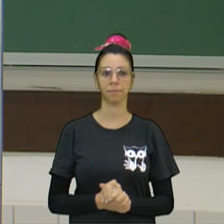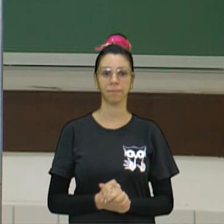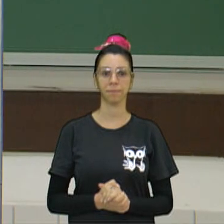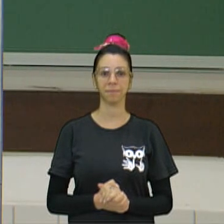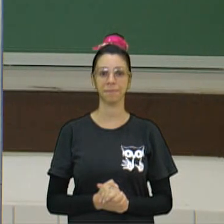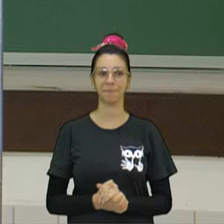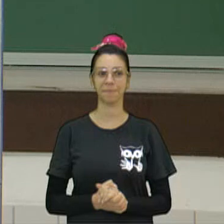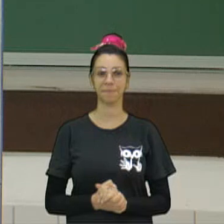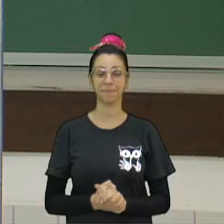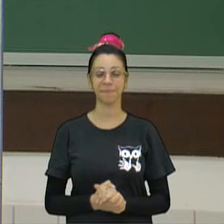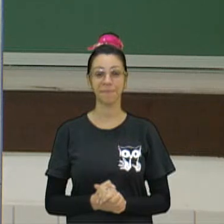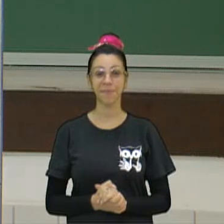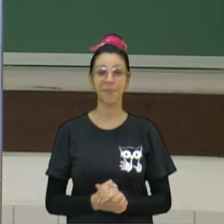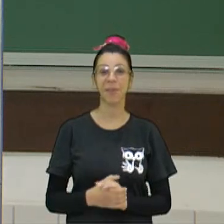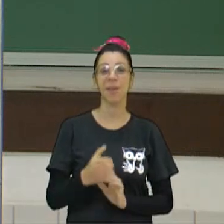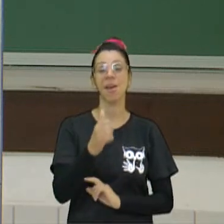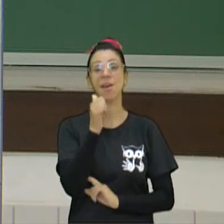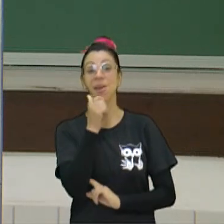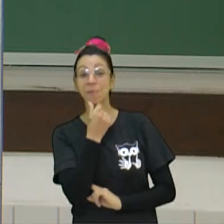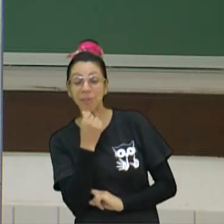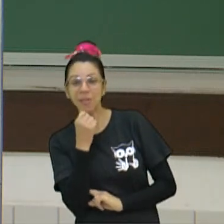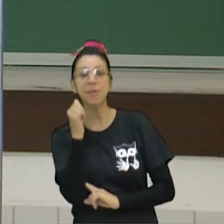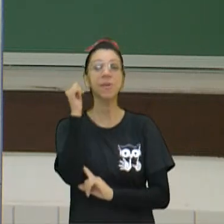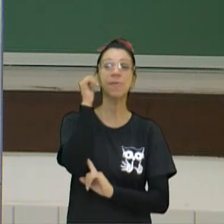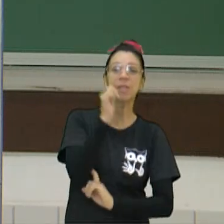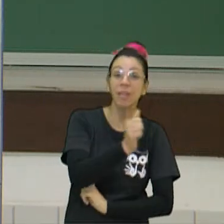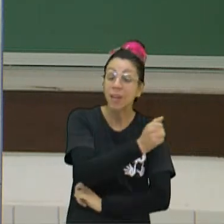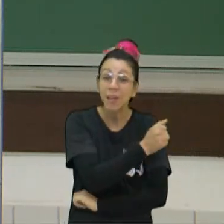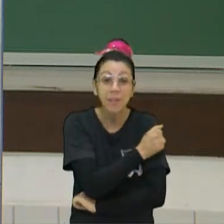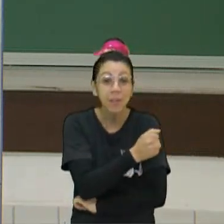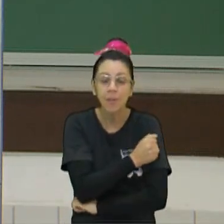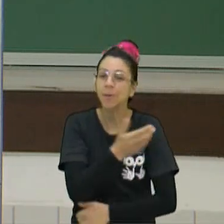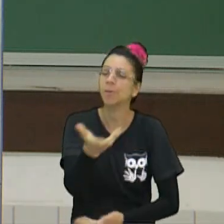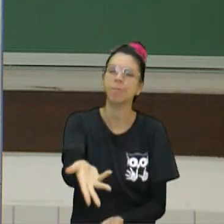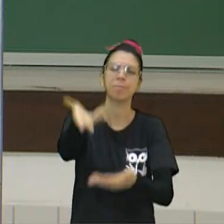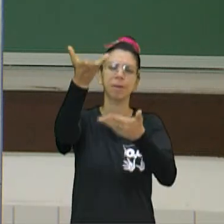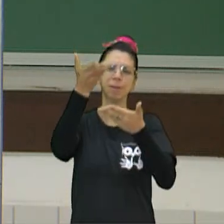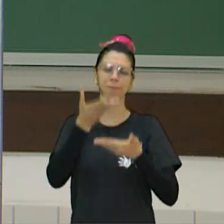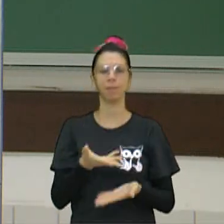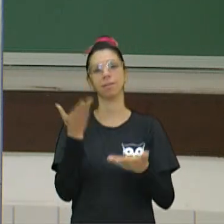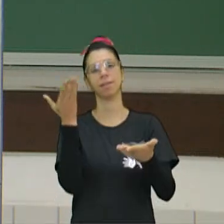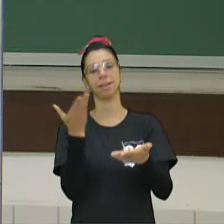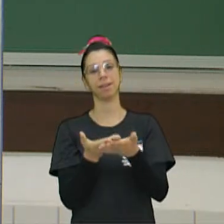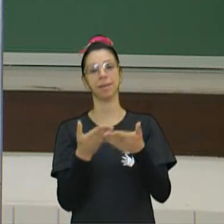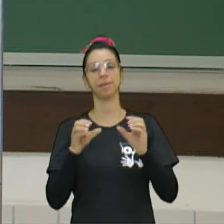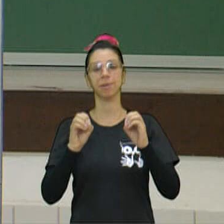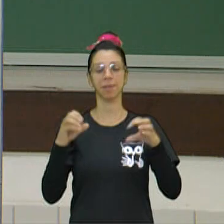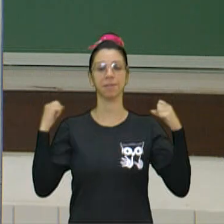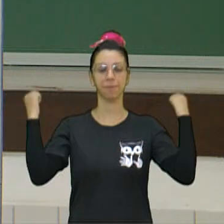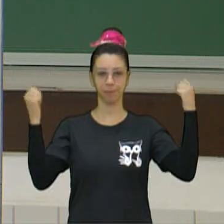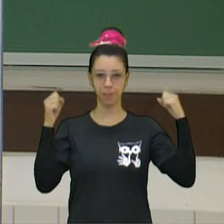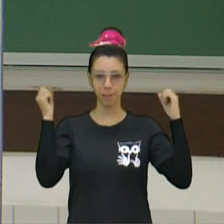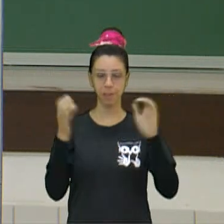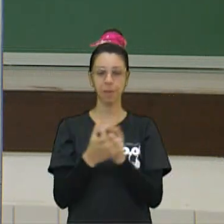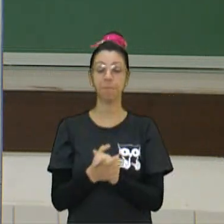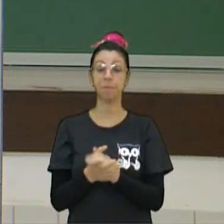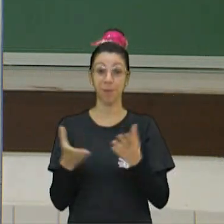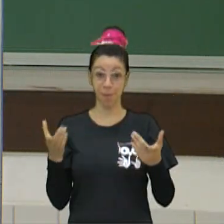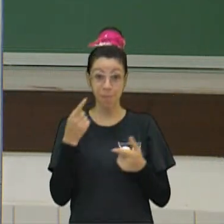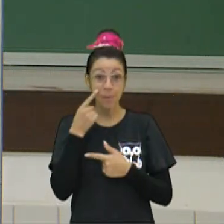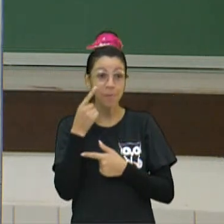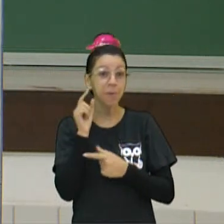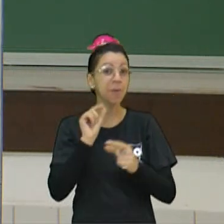Senhoras, senhores, bem-vindos para mais uma aula de educação física. Então, vocês já podem ver que eu estou com um material diferente,